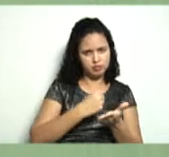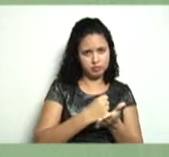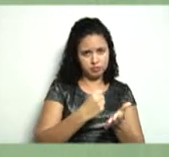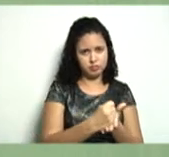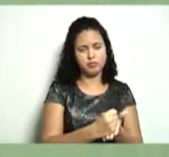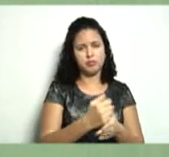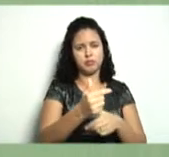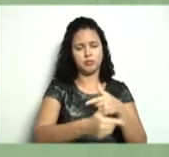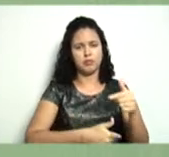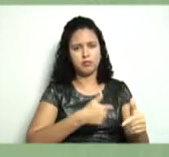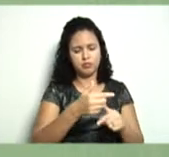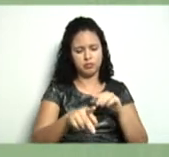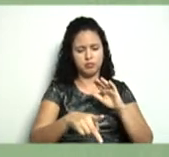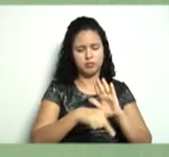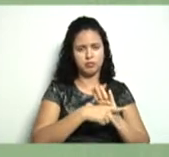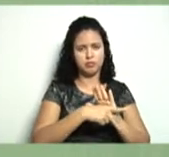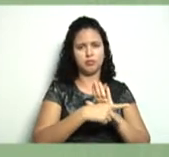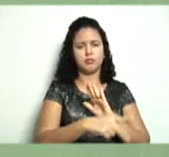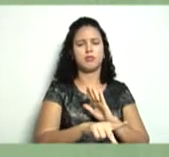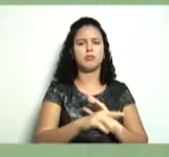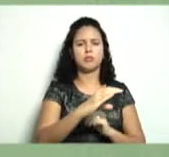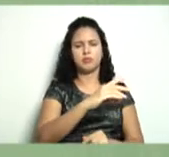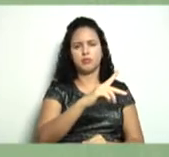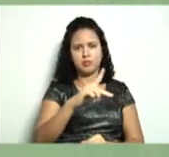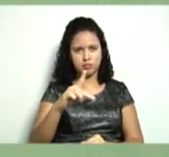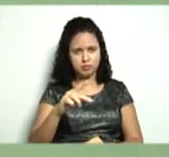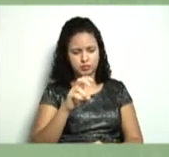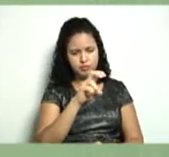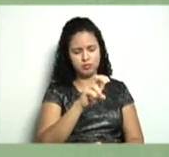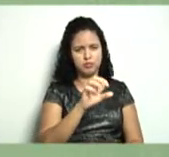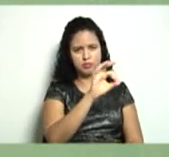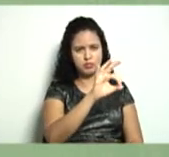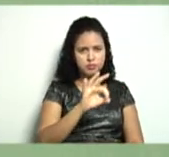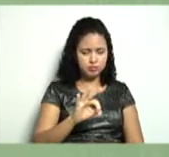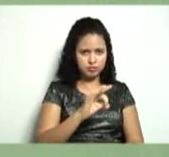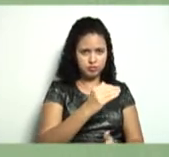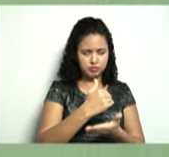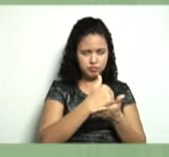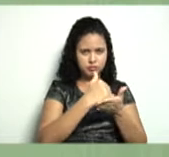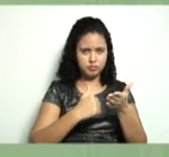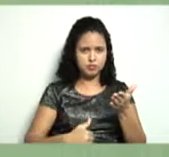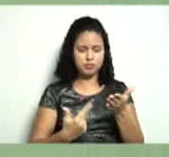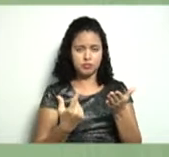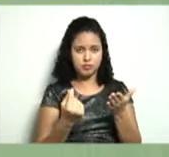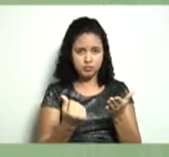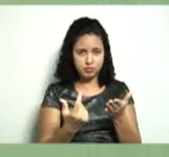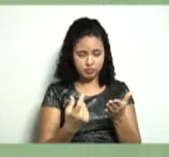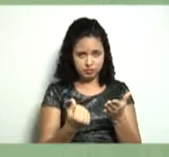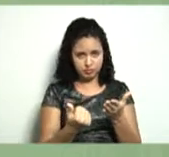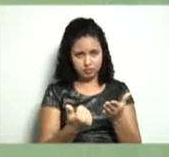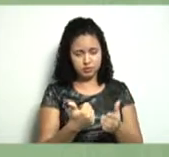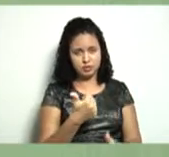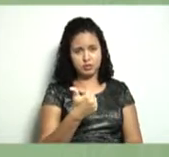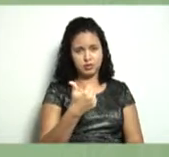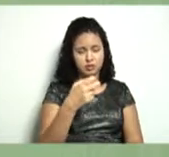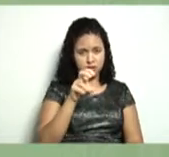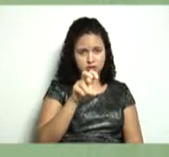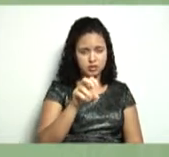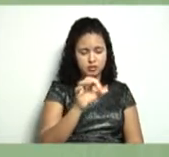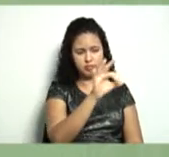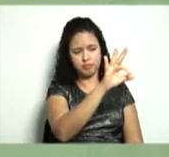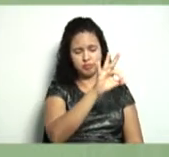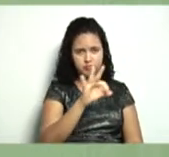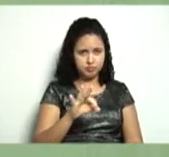de 5% das sobras líquidas apuradas no exercício. Então, 15% do que a